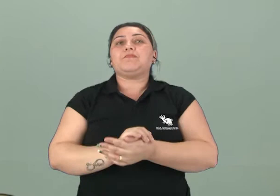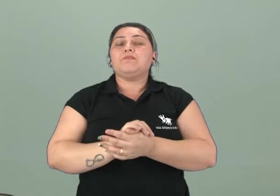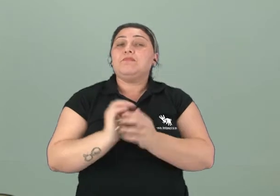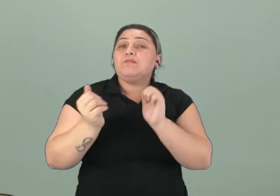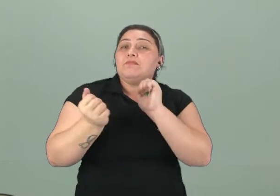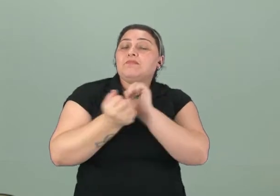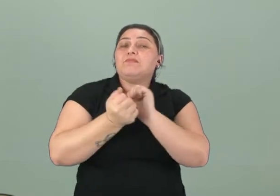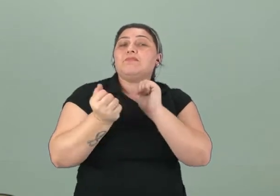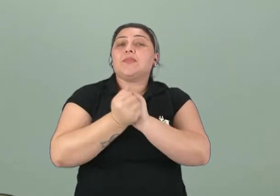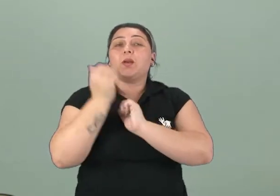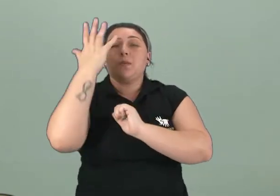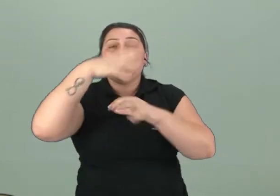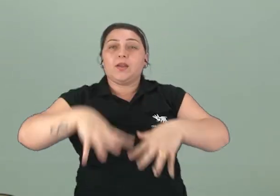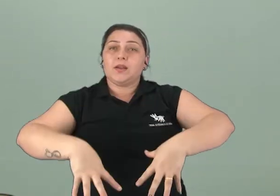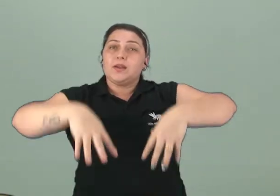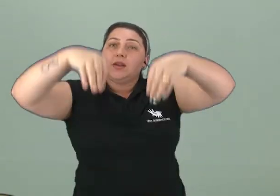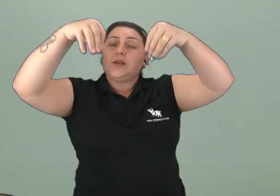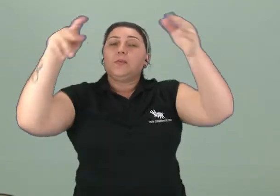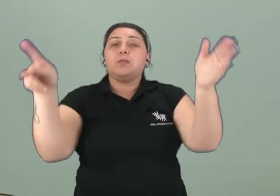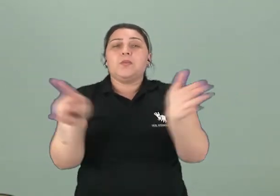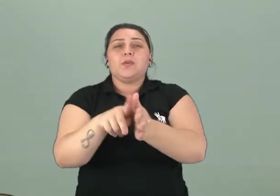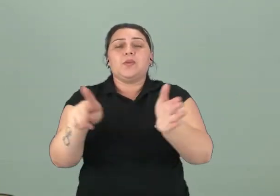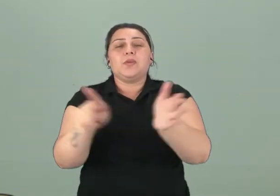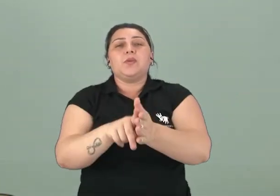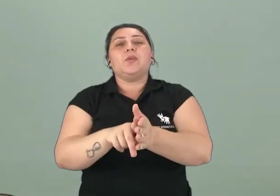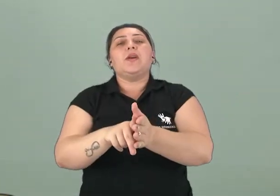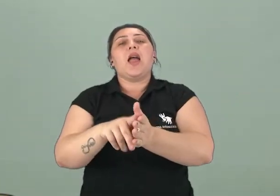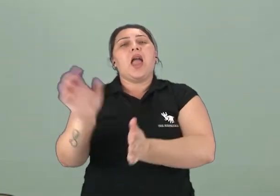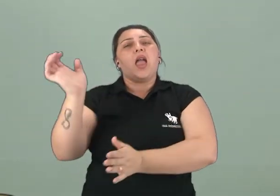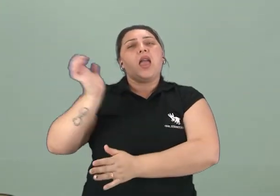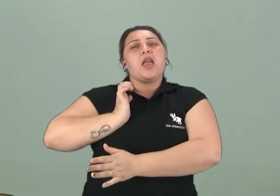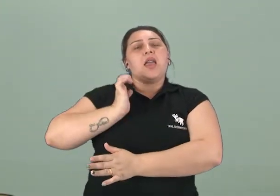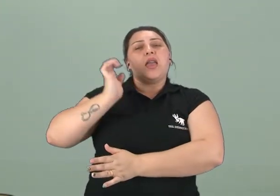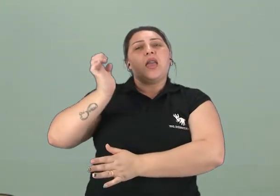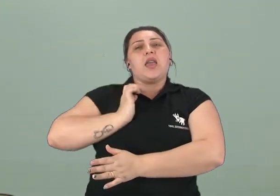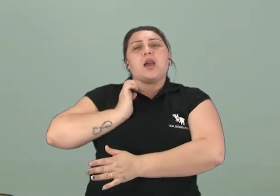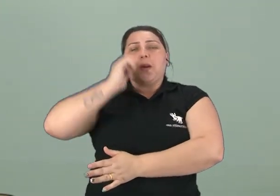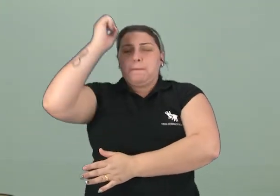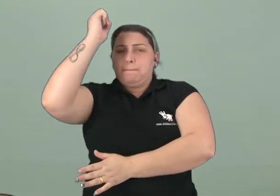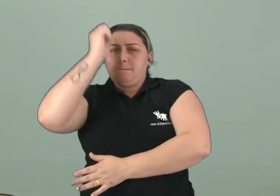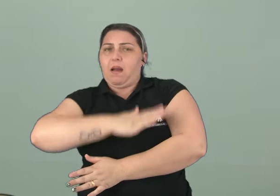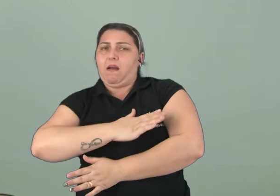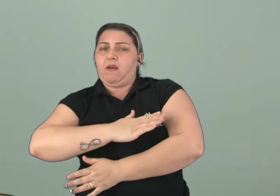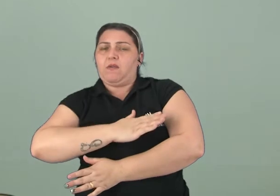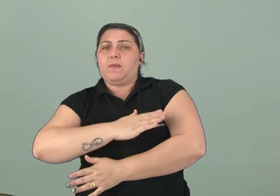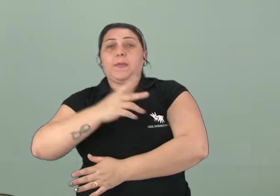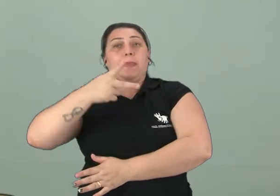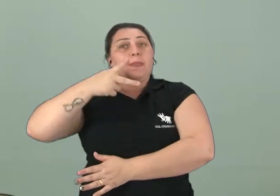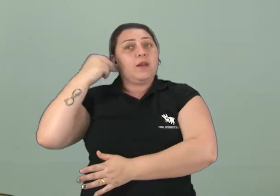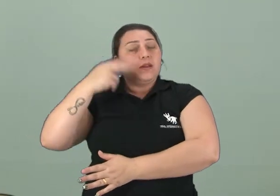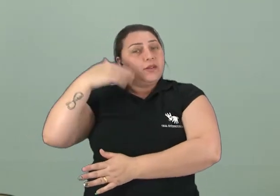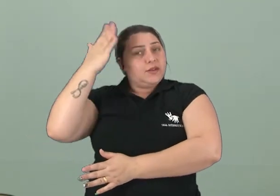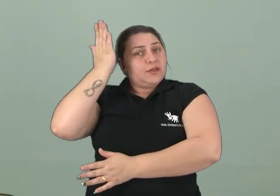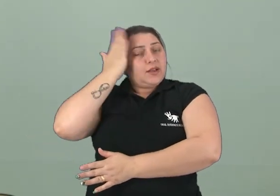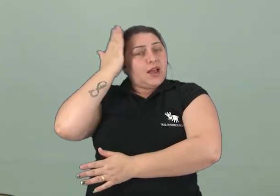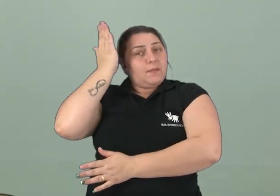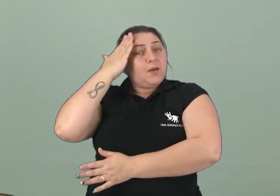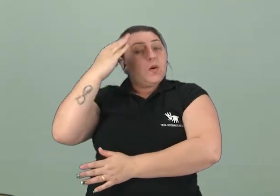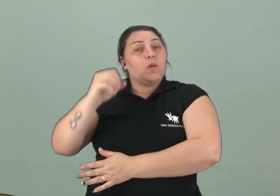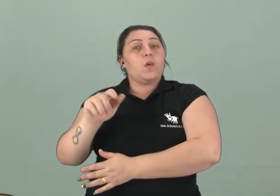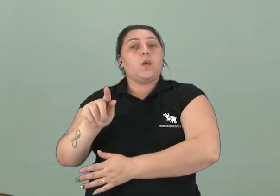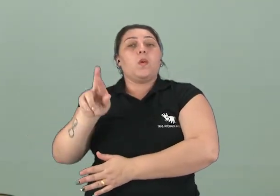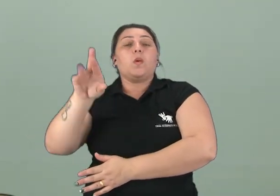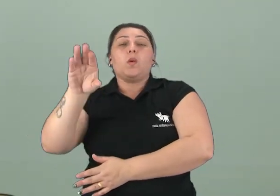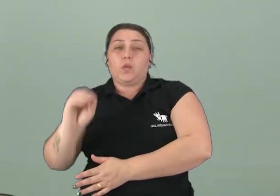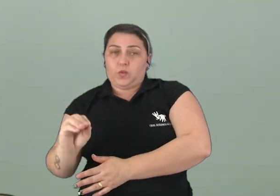aproximaram-se de um belo castelo que pertenciam algo muito rico e muito mal o gato que saber sobre o